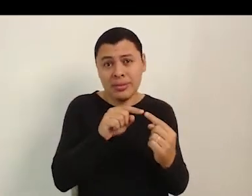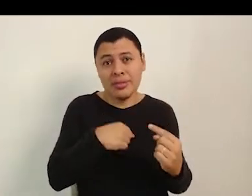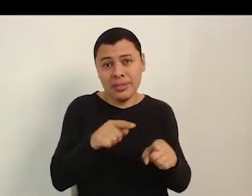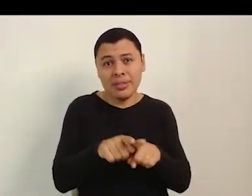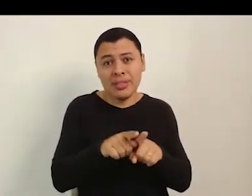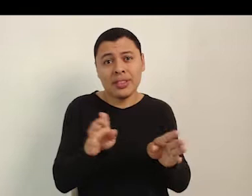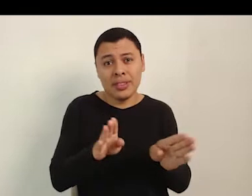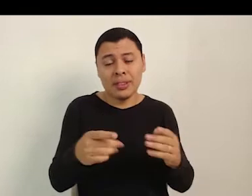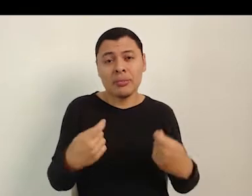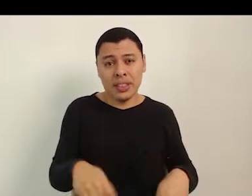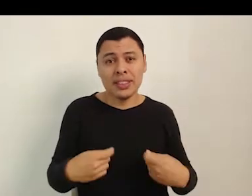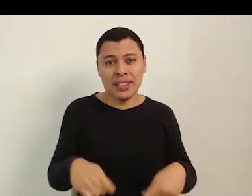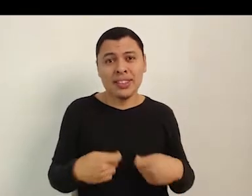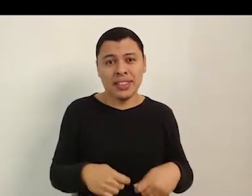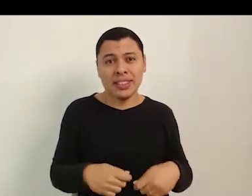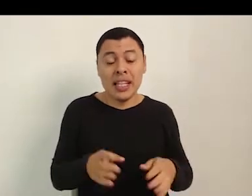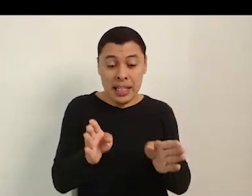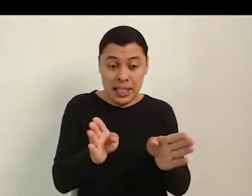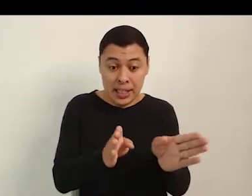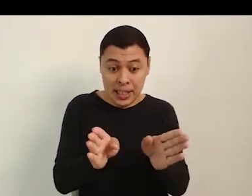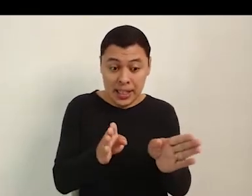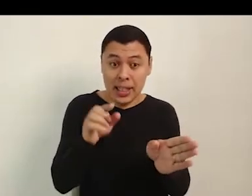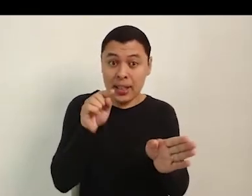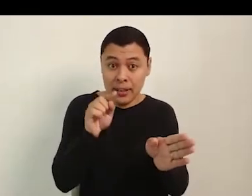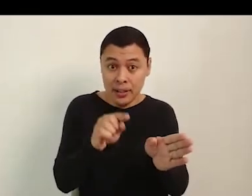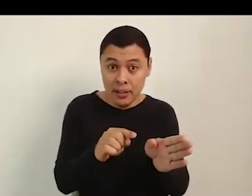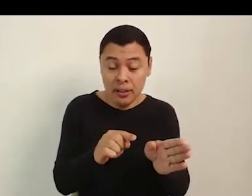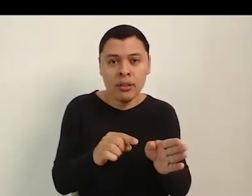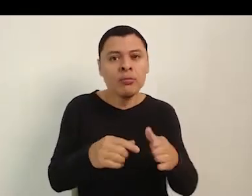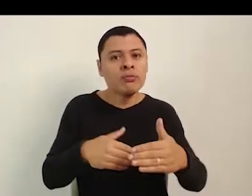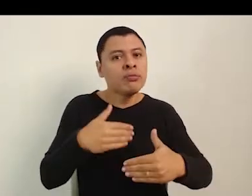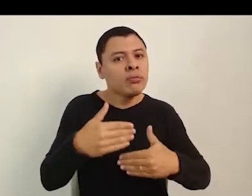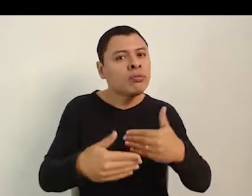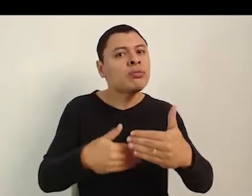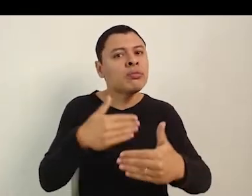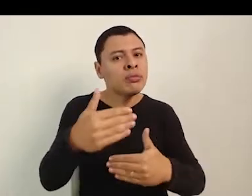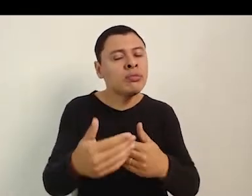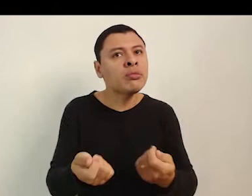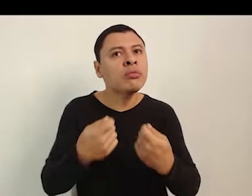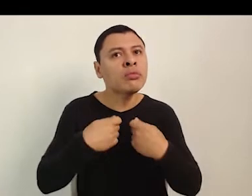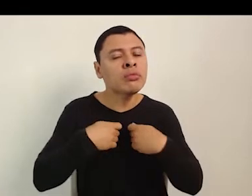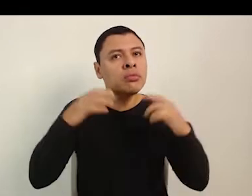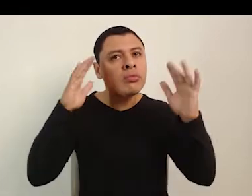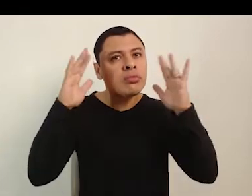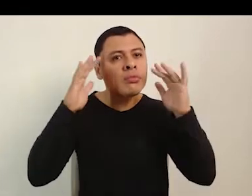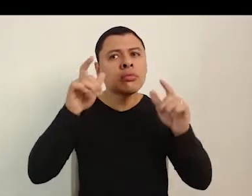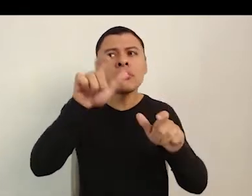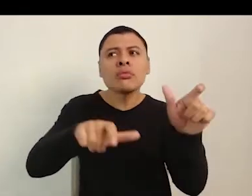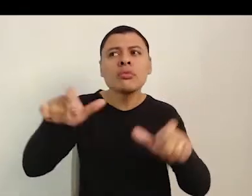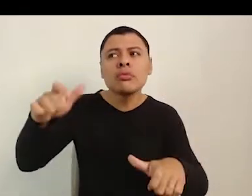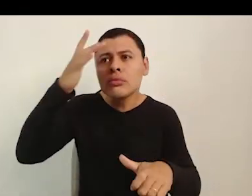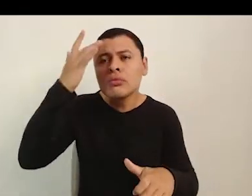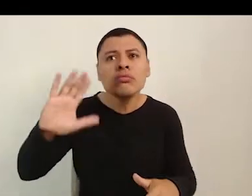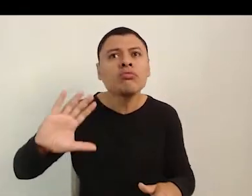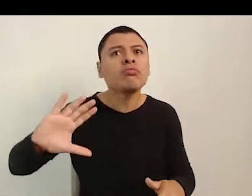assim, acessibilidade, ela vem trazendo esse conceito da gente pensar nas necessidades que as pessoas possam ter